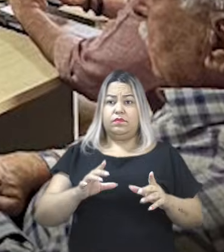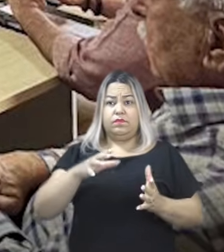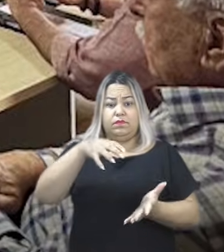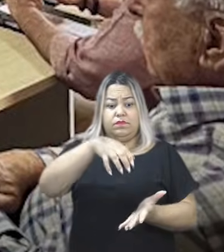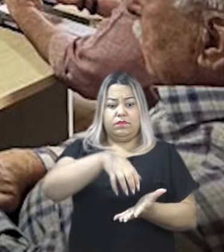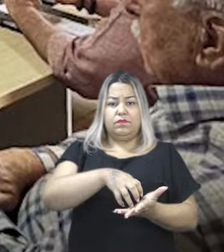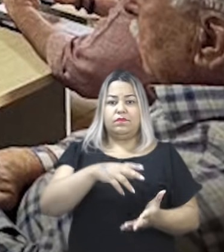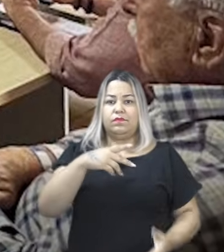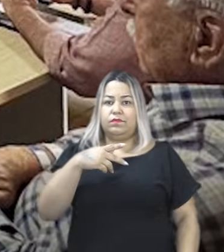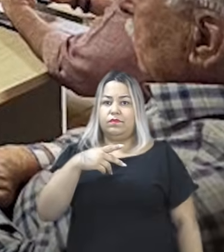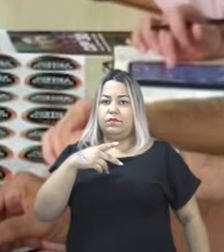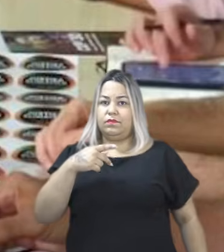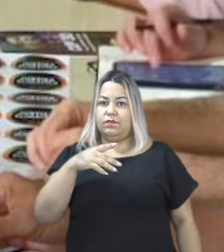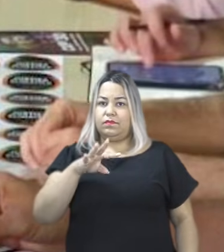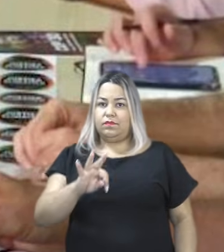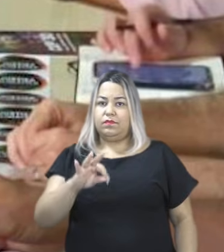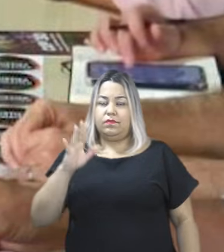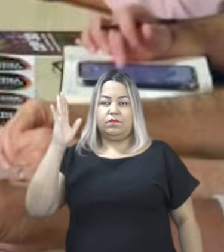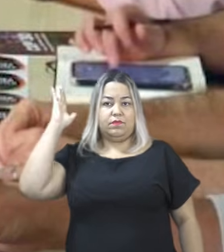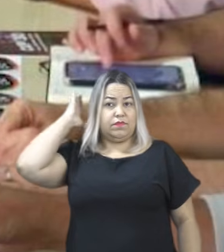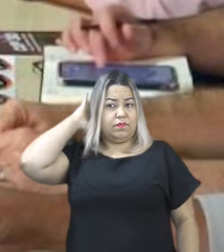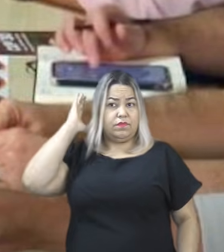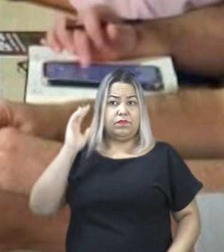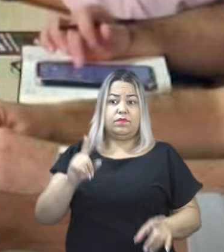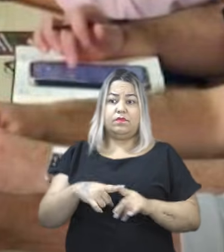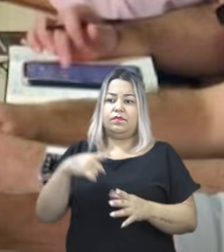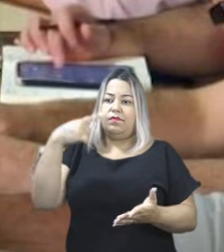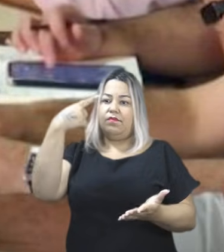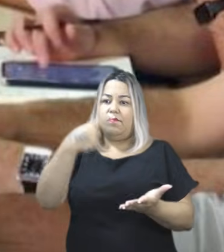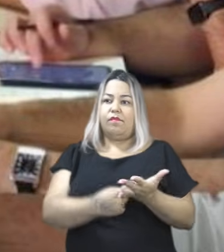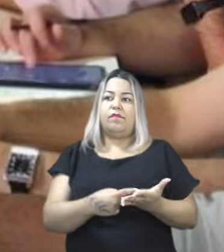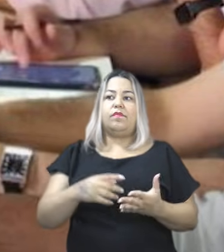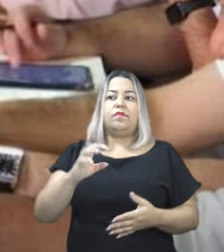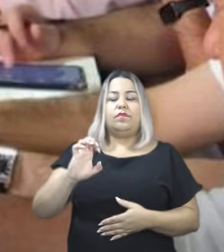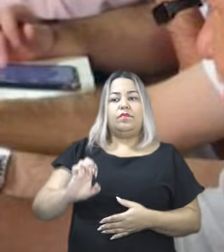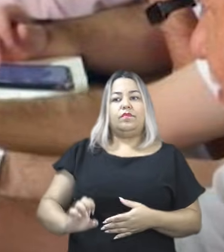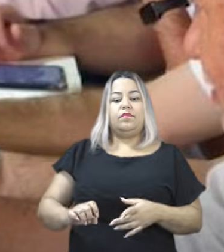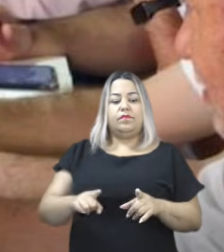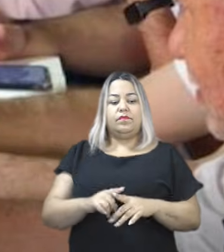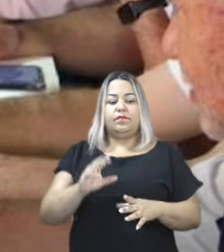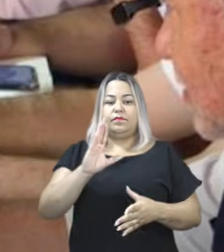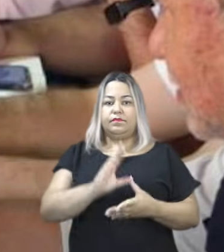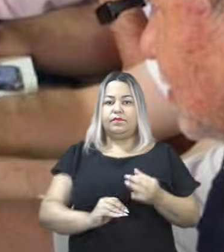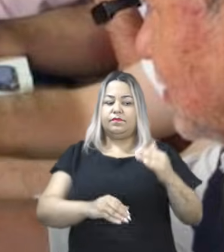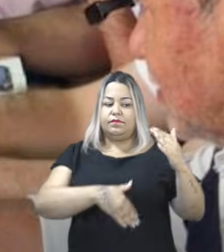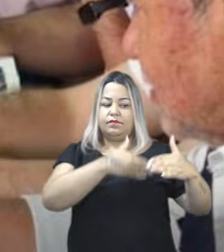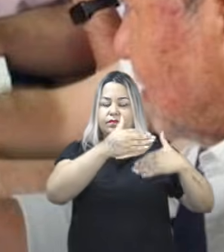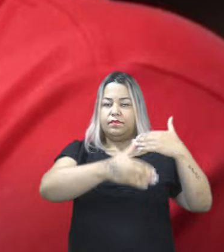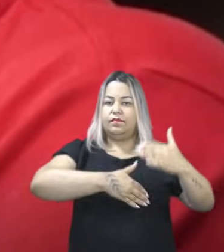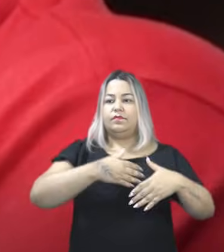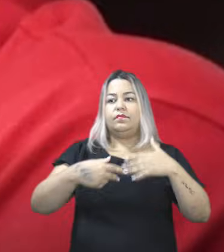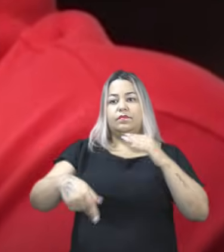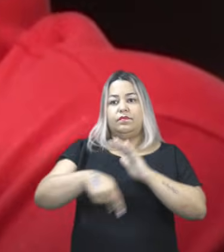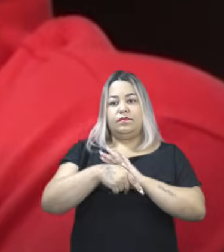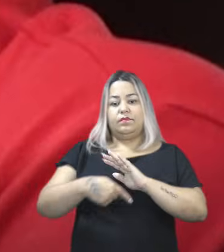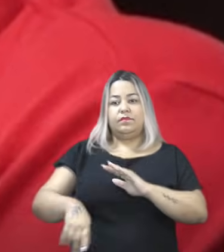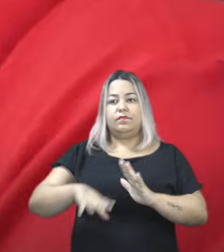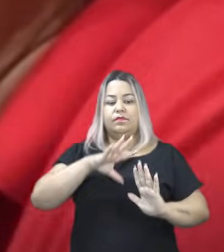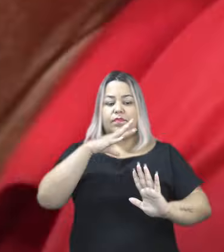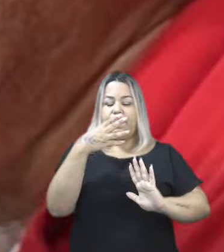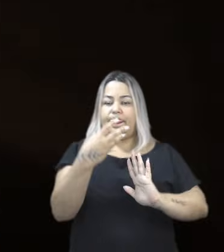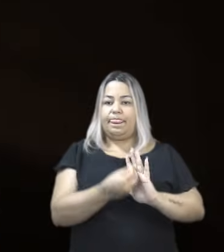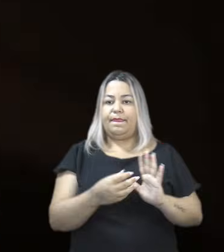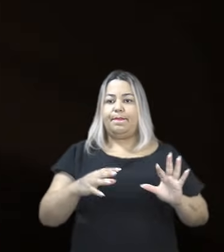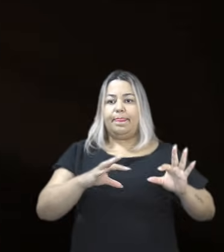Pará. O debate reforçou o compromisso da centro-esquerda com um modelo de desenvolvimento sustentável para a Amazônia que